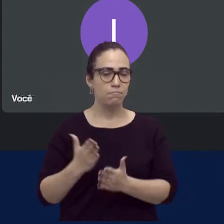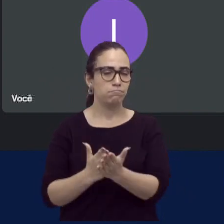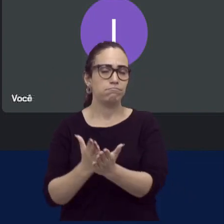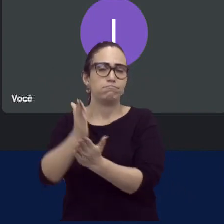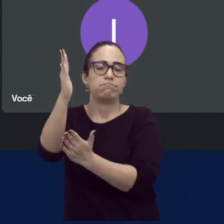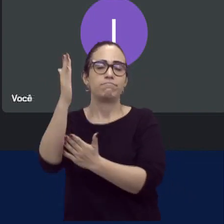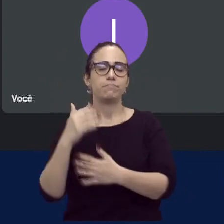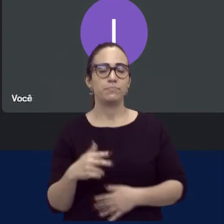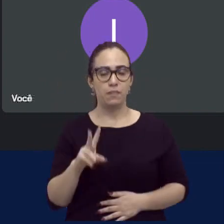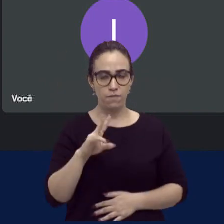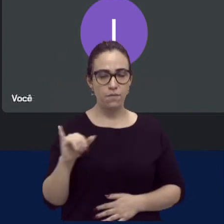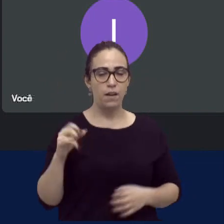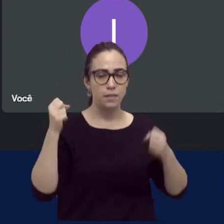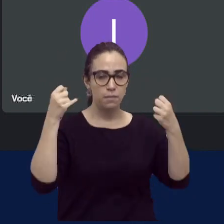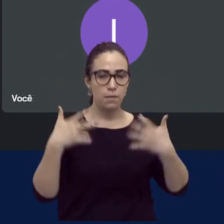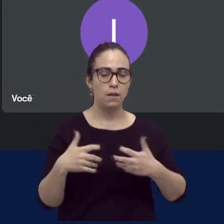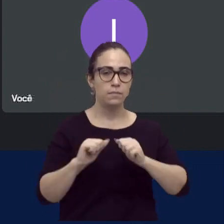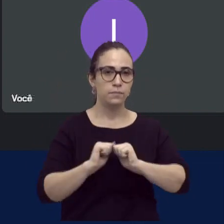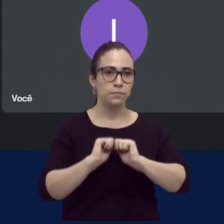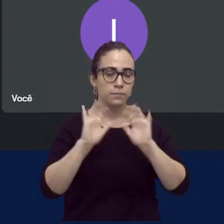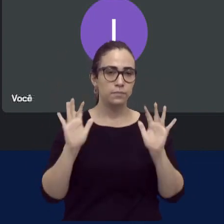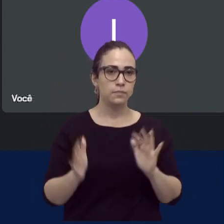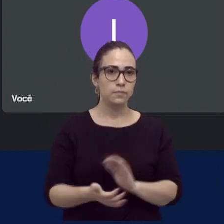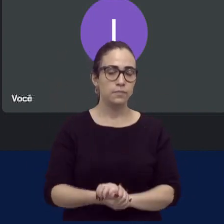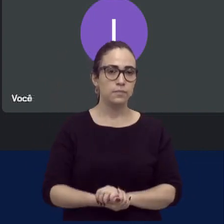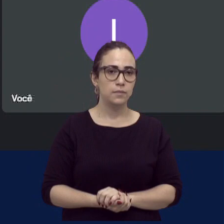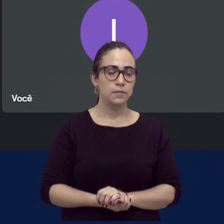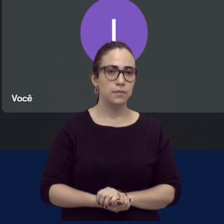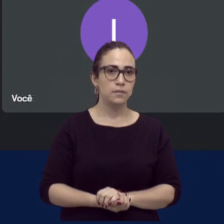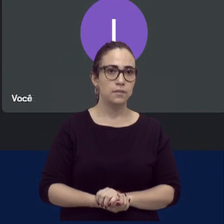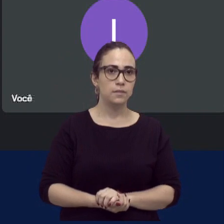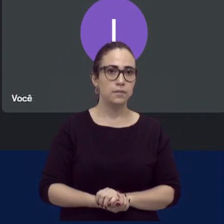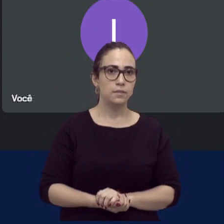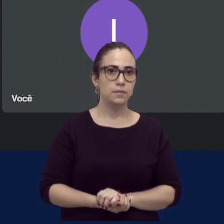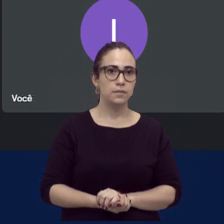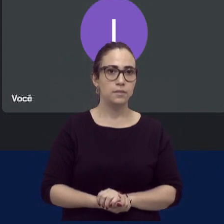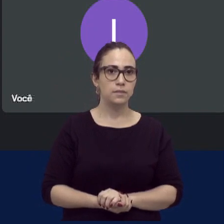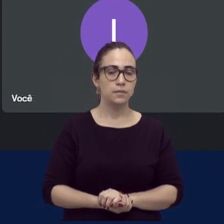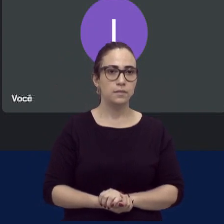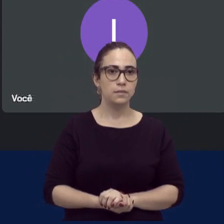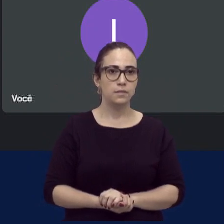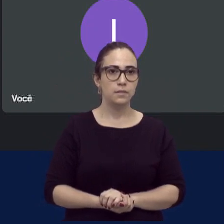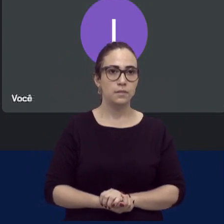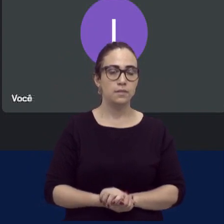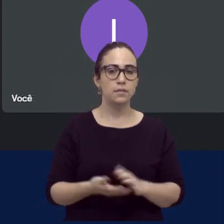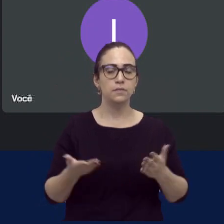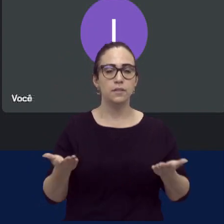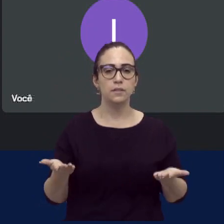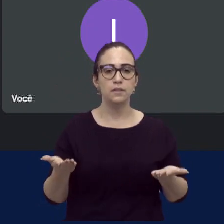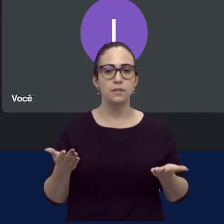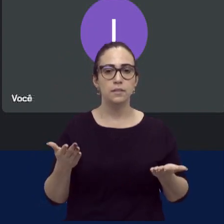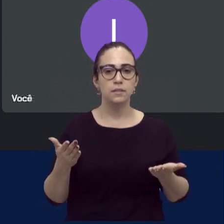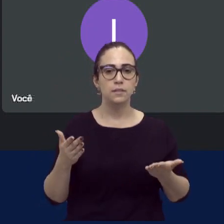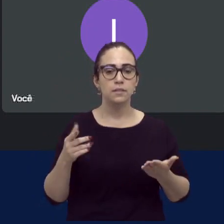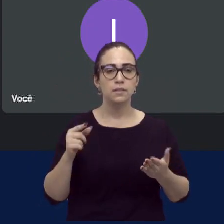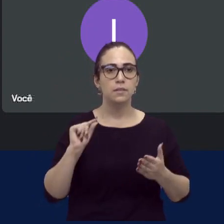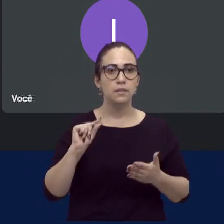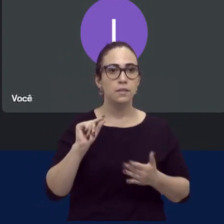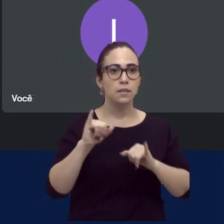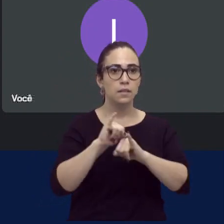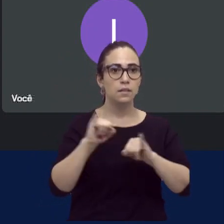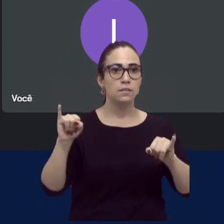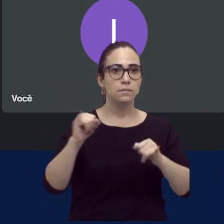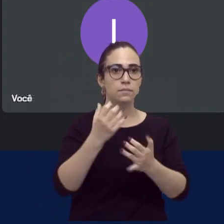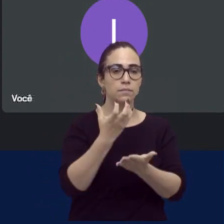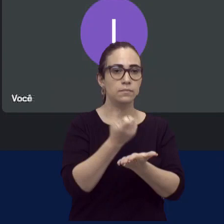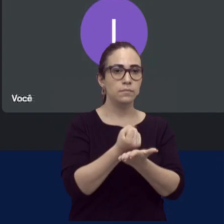claro muito em breve. Quero aproveitar inicialmente para dar aqueles avisos de praxe, né? Primeiramente que nós estamos gravando